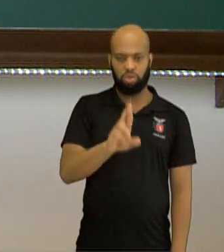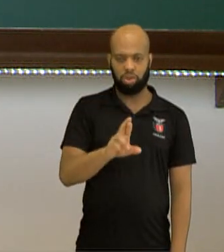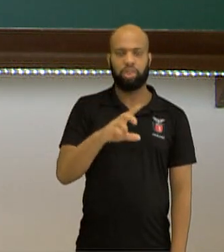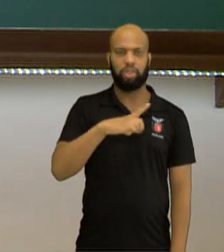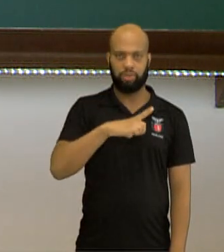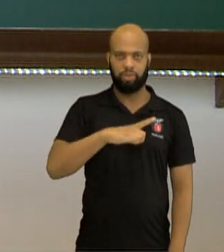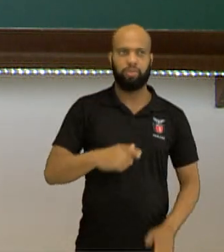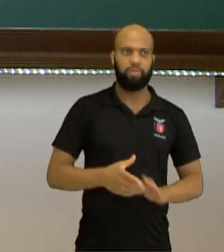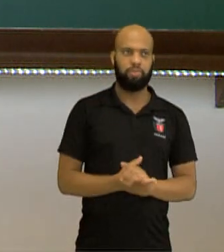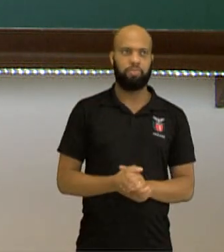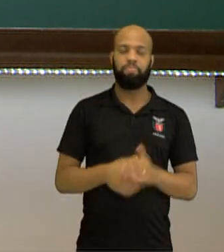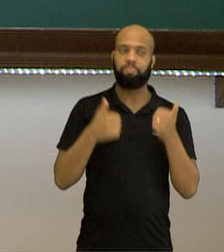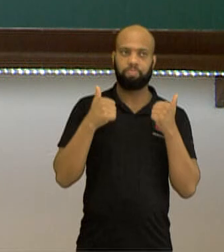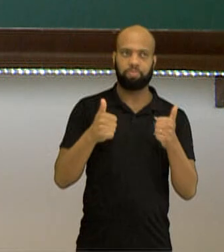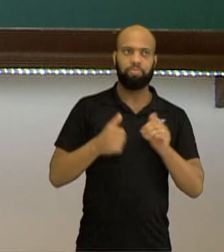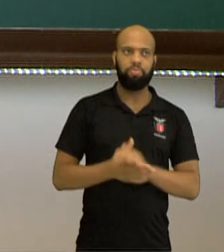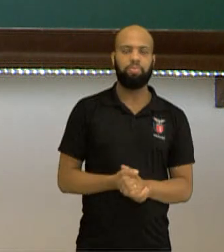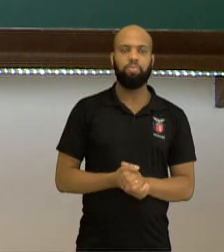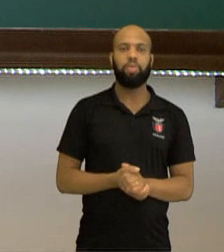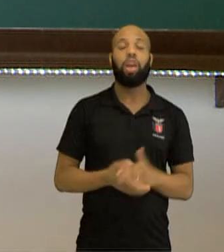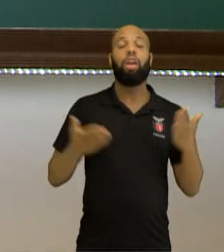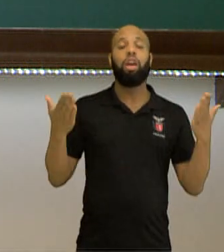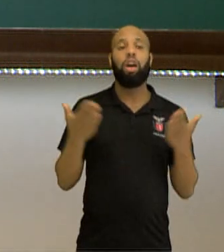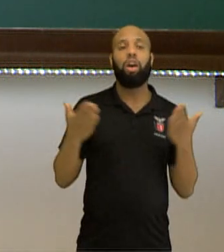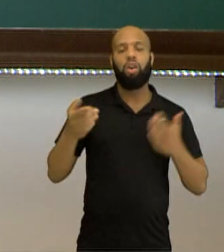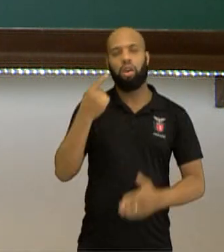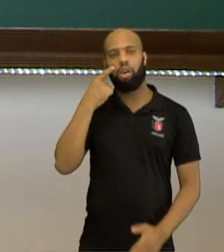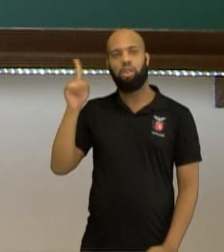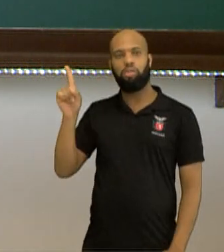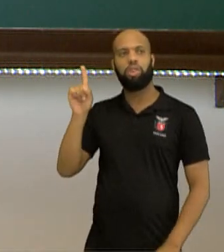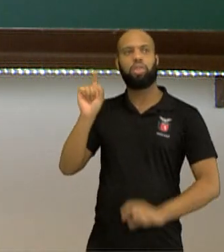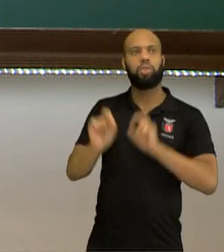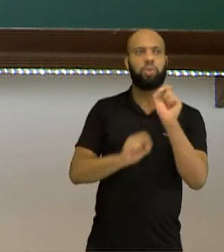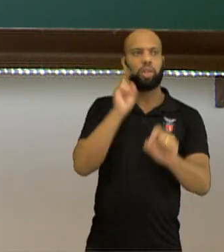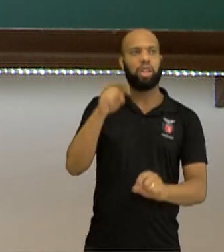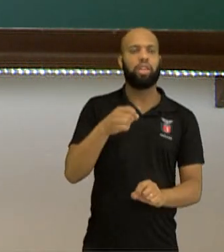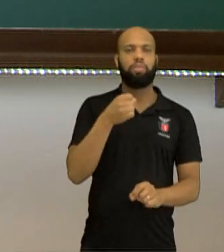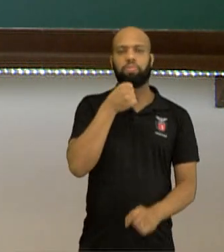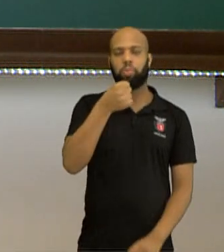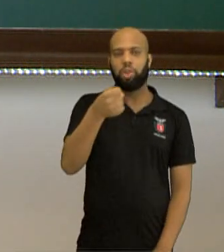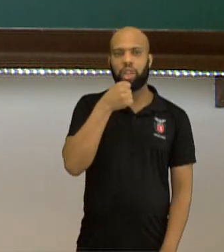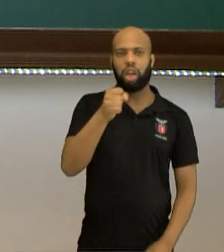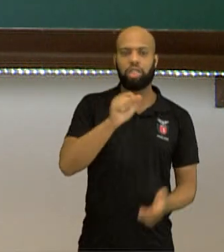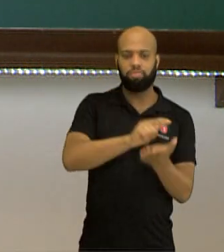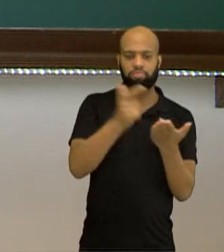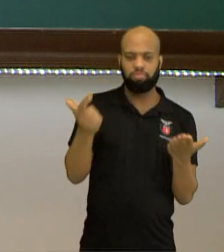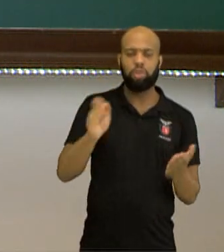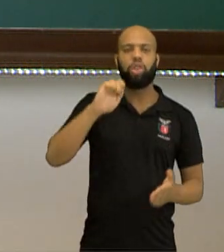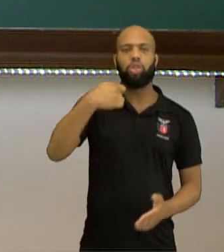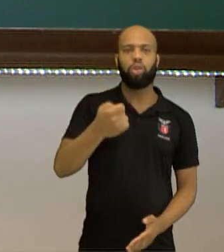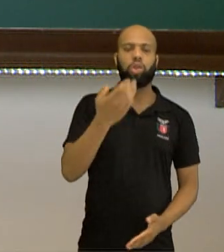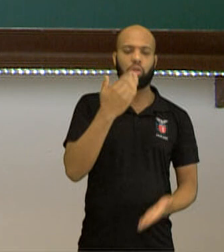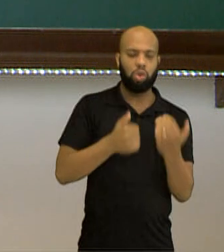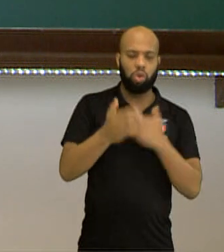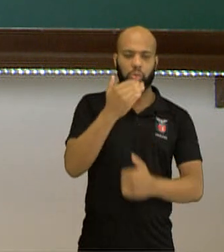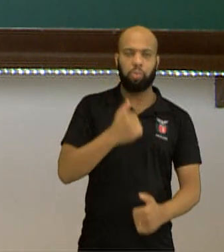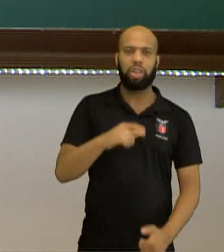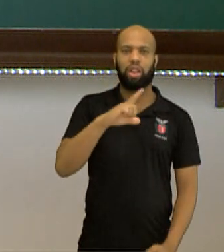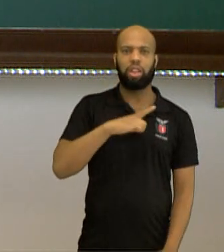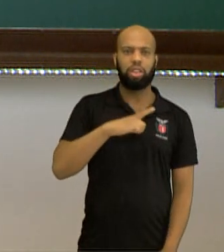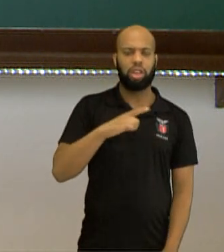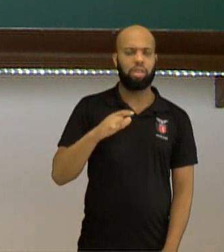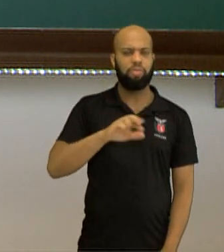contra a cárie. Muito bem. Eu trouxe aqui para vocês uma reportagem sobre alimentos ricos em proteína,